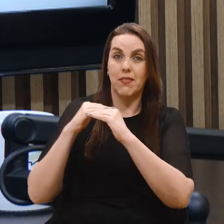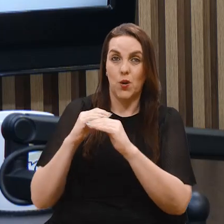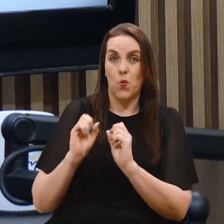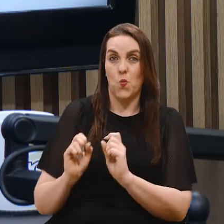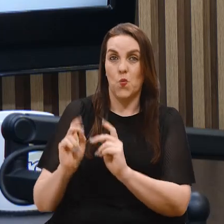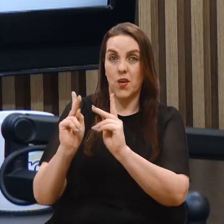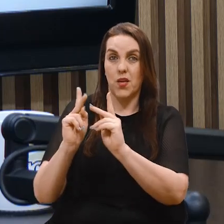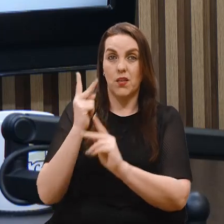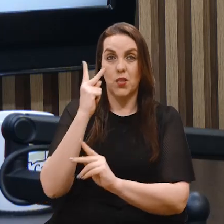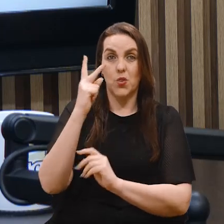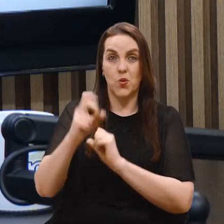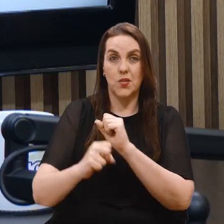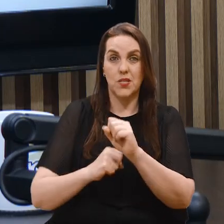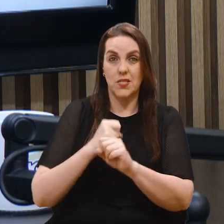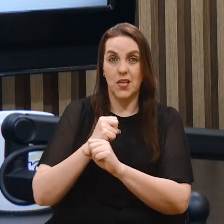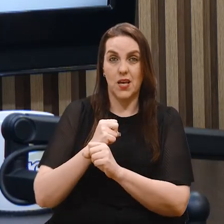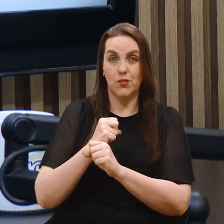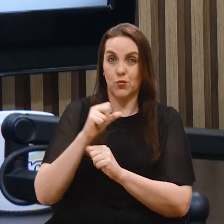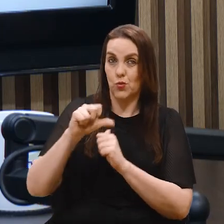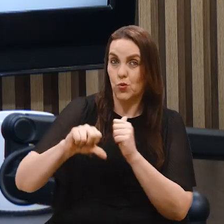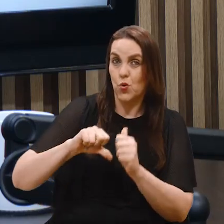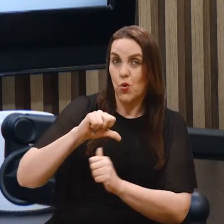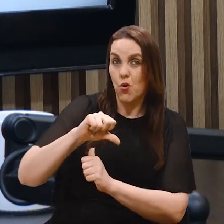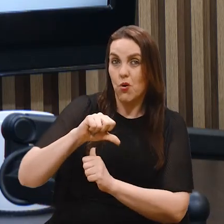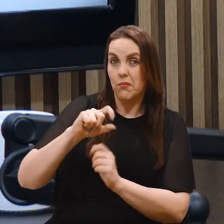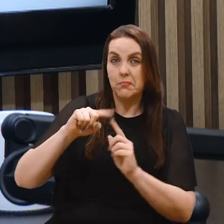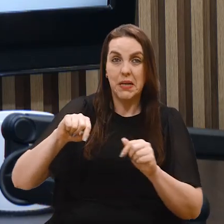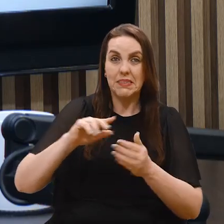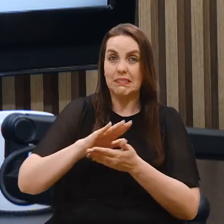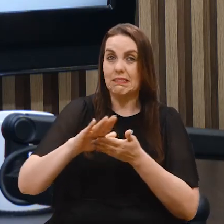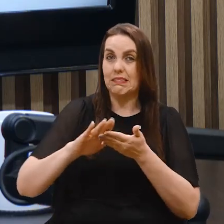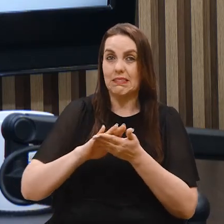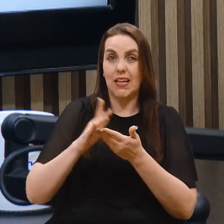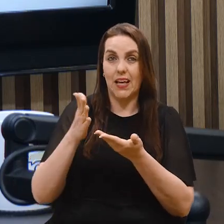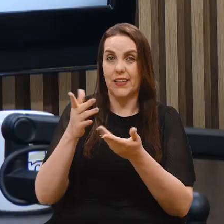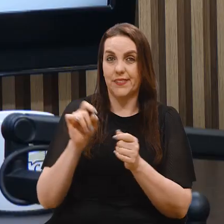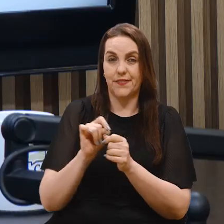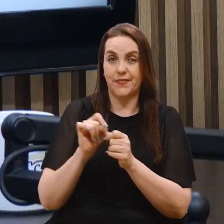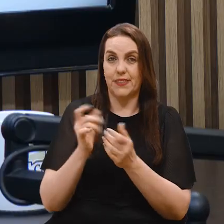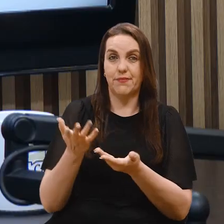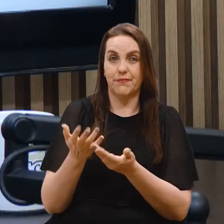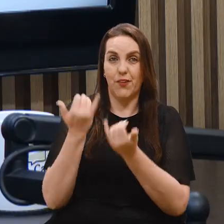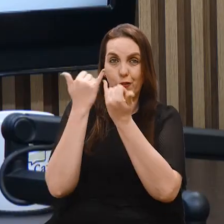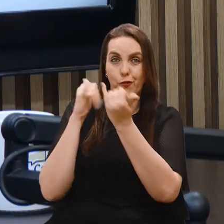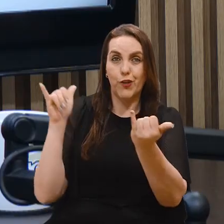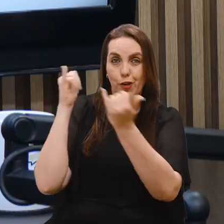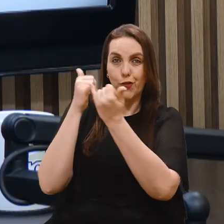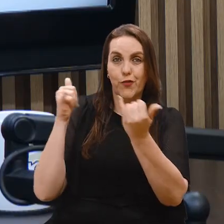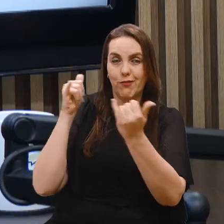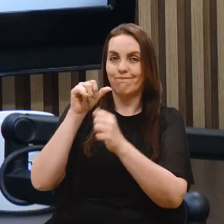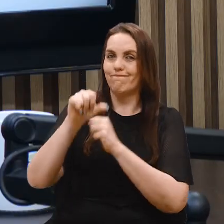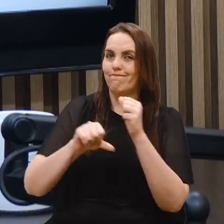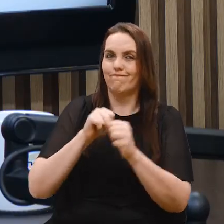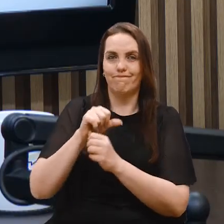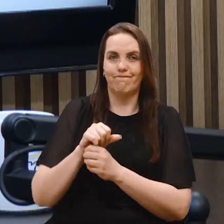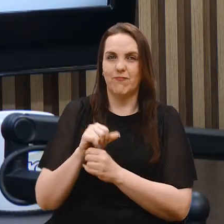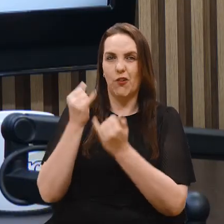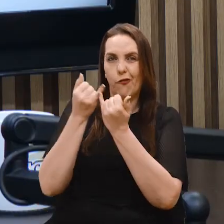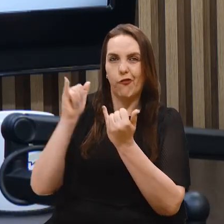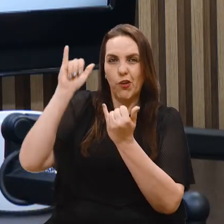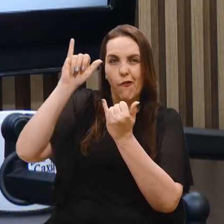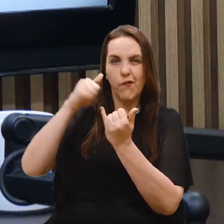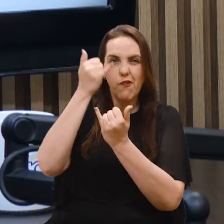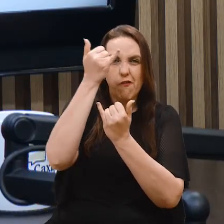que os caras trocaram e nada de trocarem a fiação, né? Só vão colocando mais fios lá e